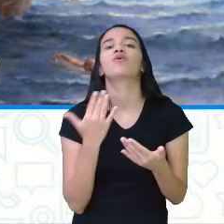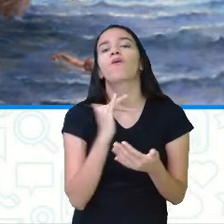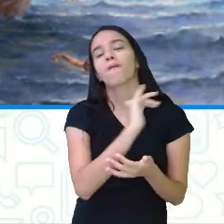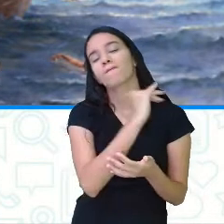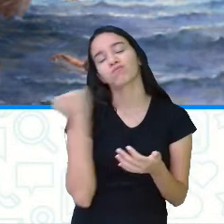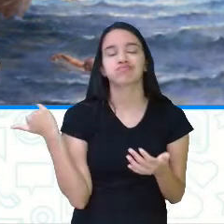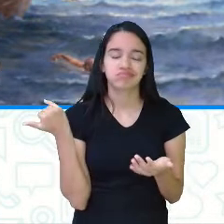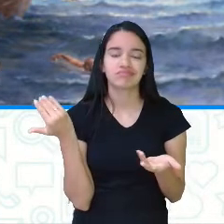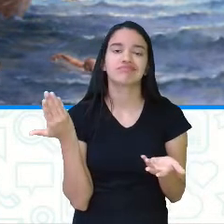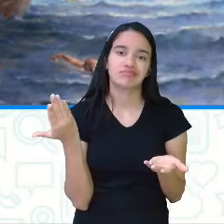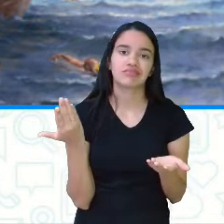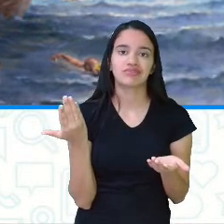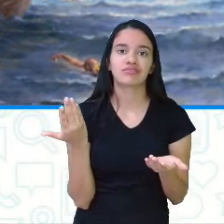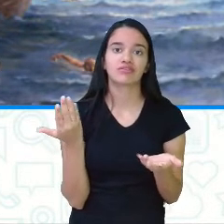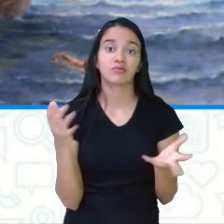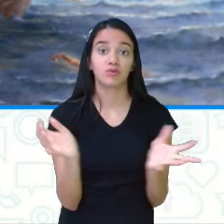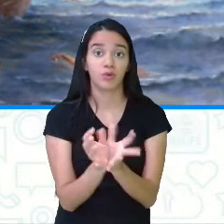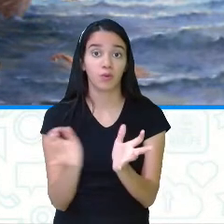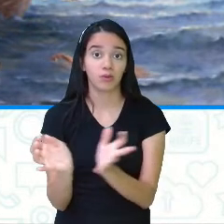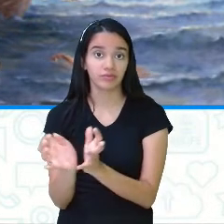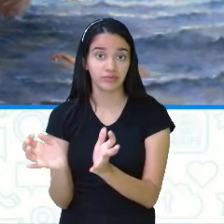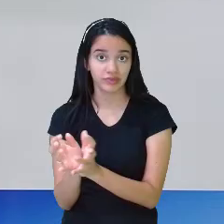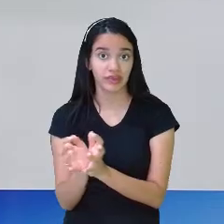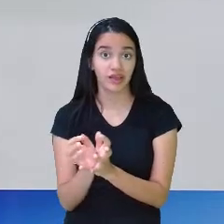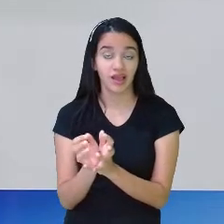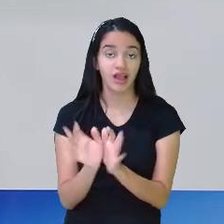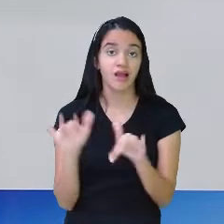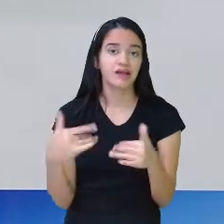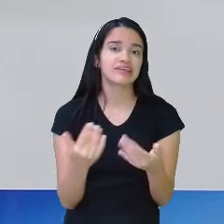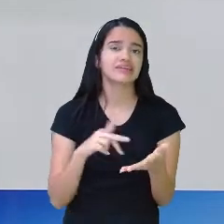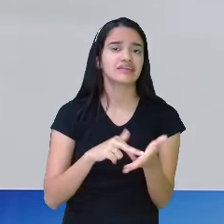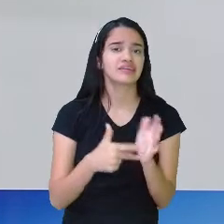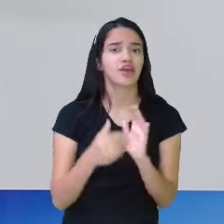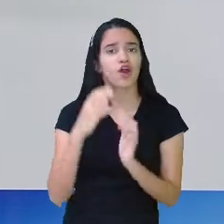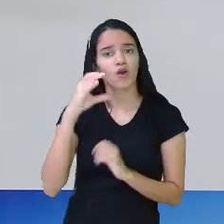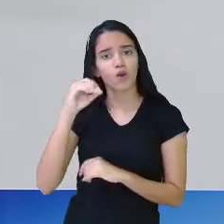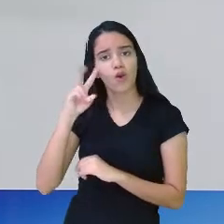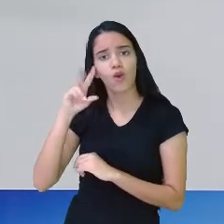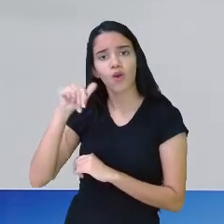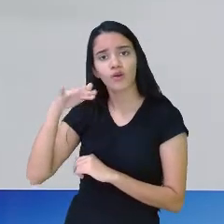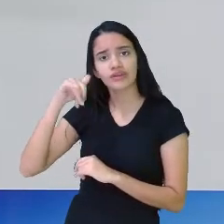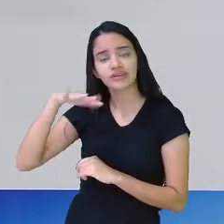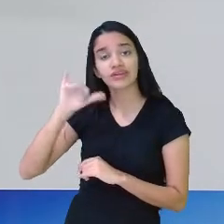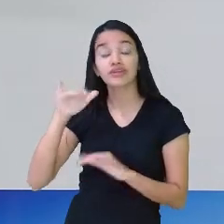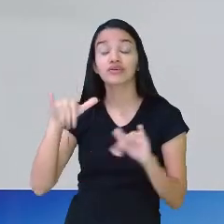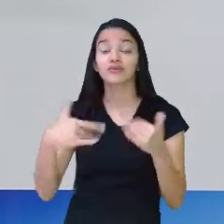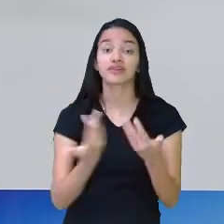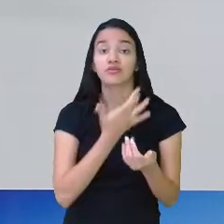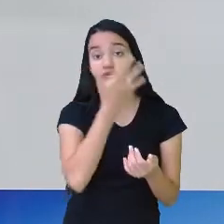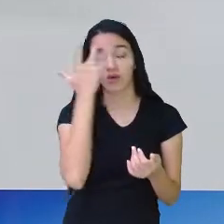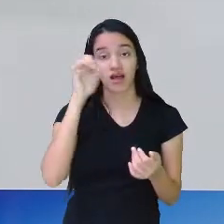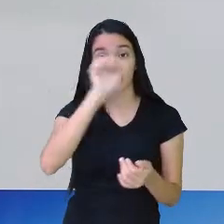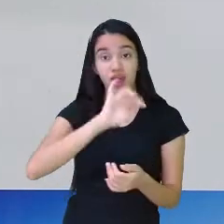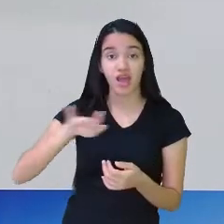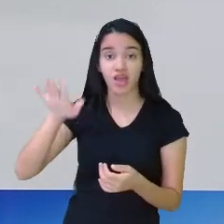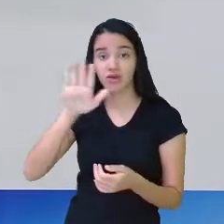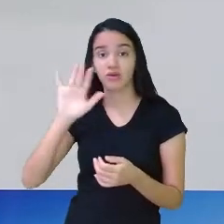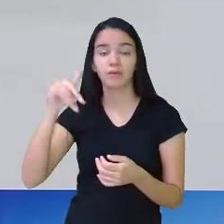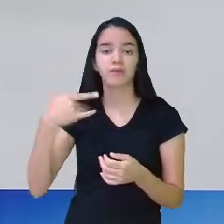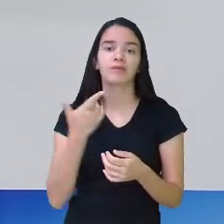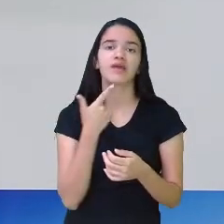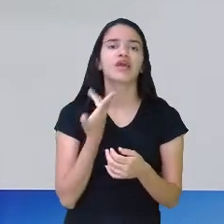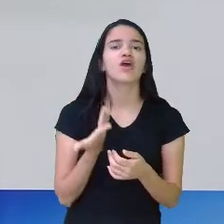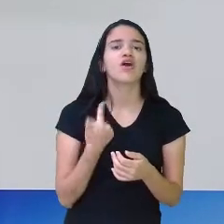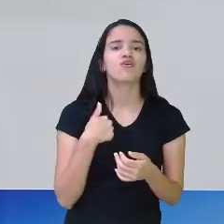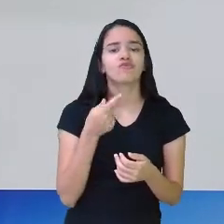de colonização. Colonização que a gente fala era porque os europeus se acharam no direito de tomar aquelas